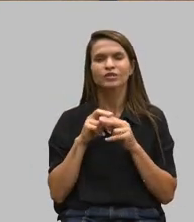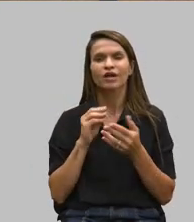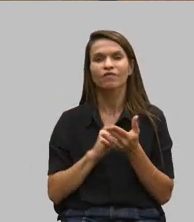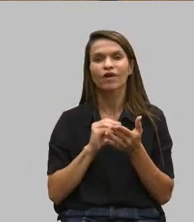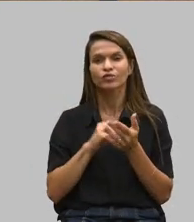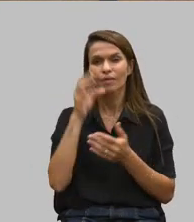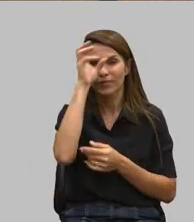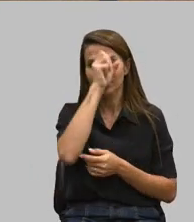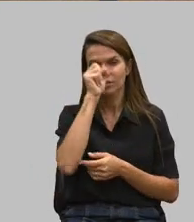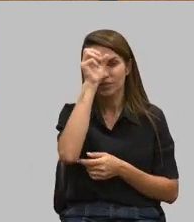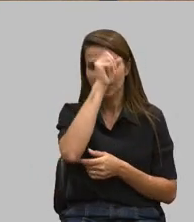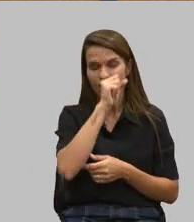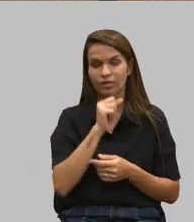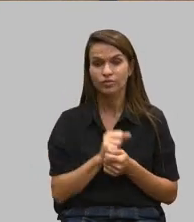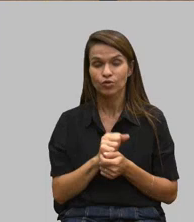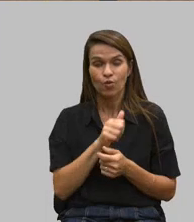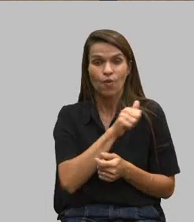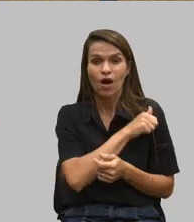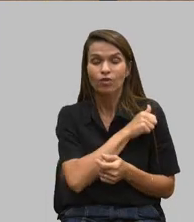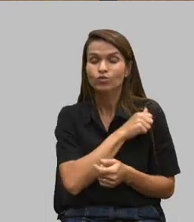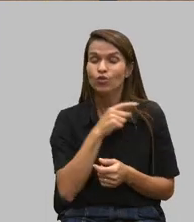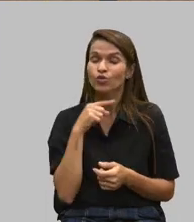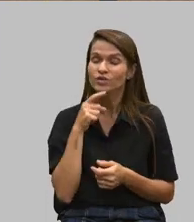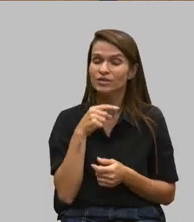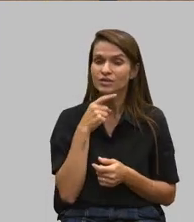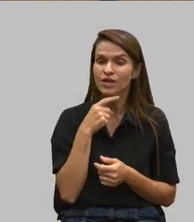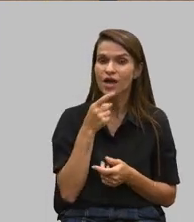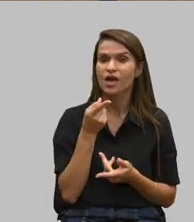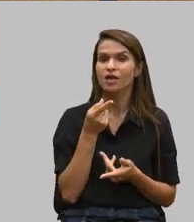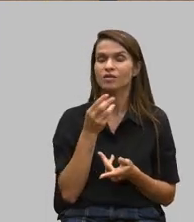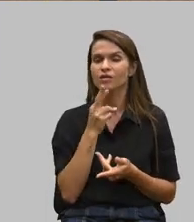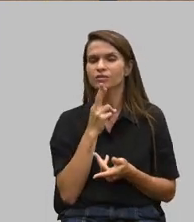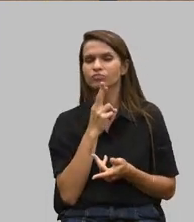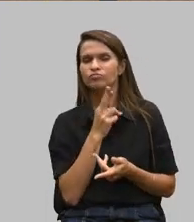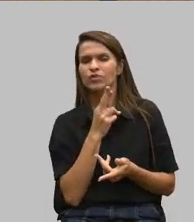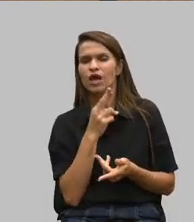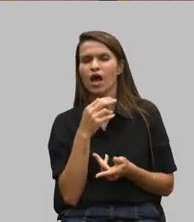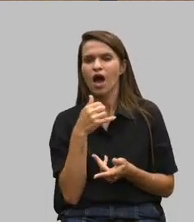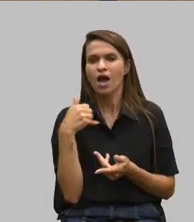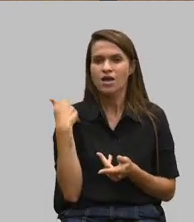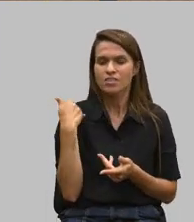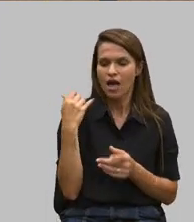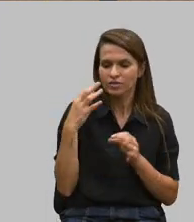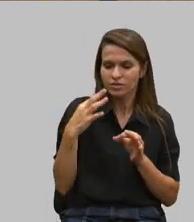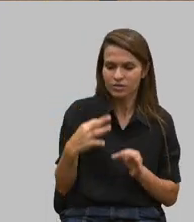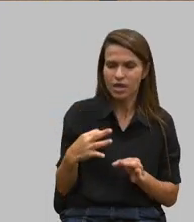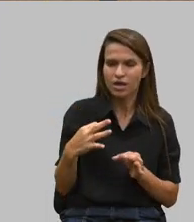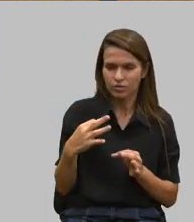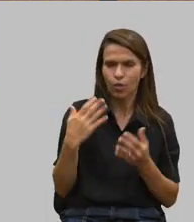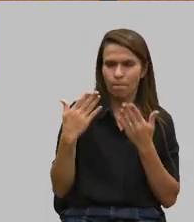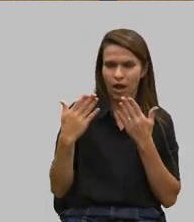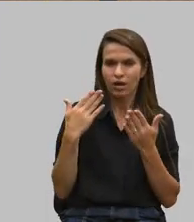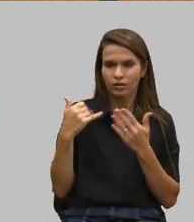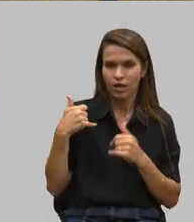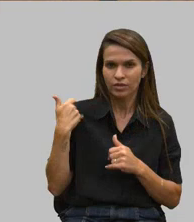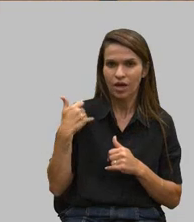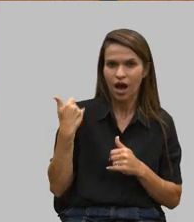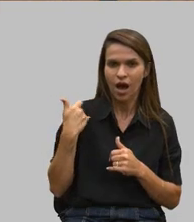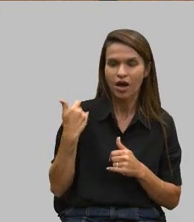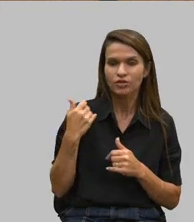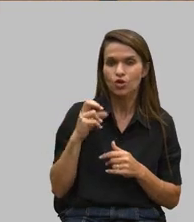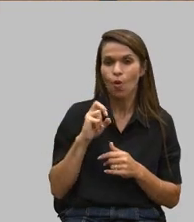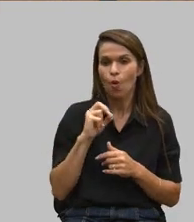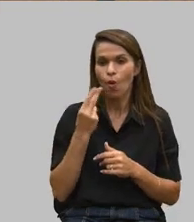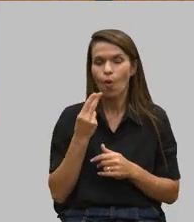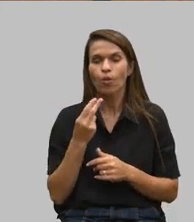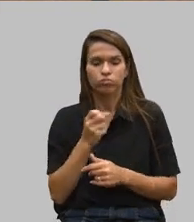eh o o aluno ele não consegue corresponder à idade de aprendizagem dele né com a idade ou a série que ele